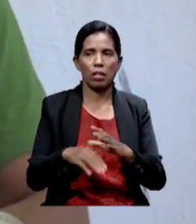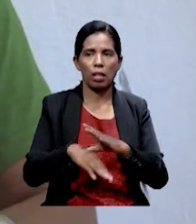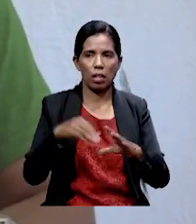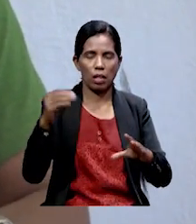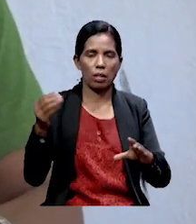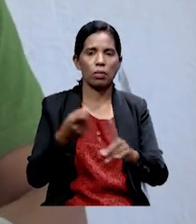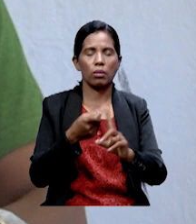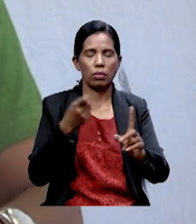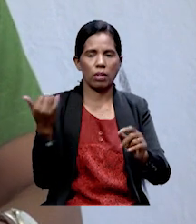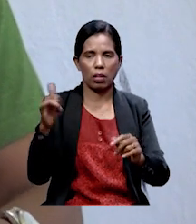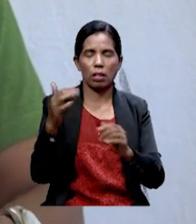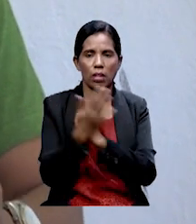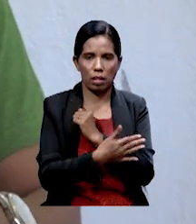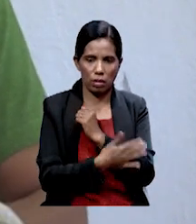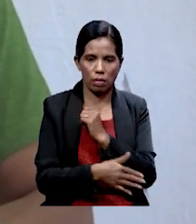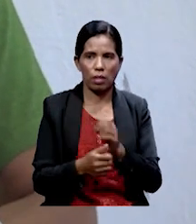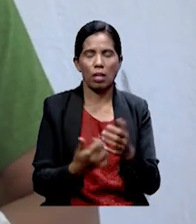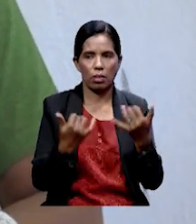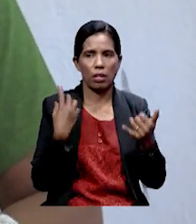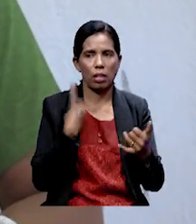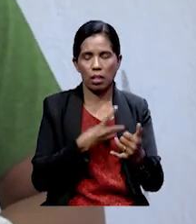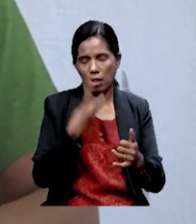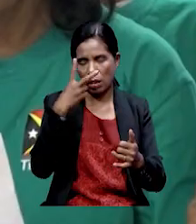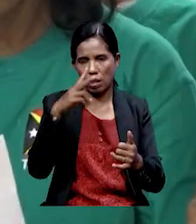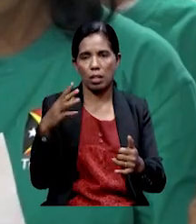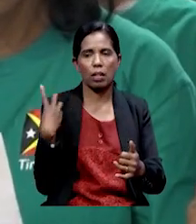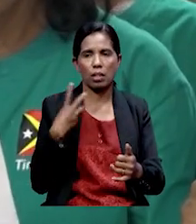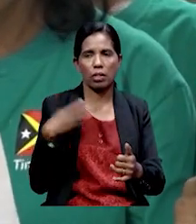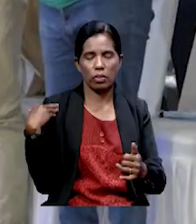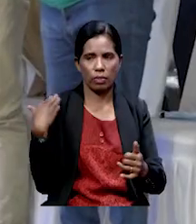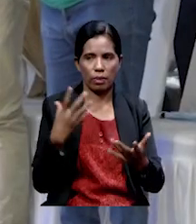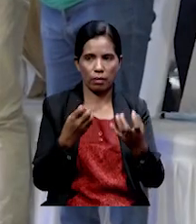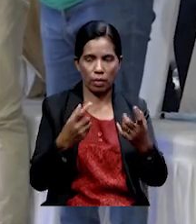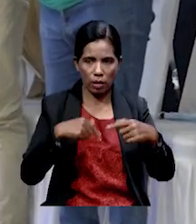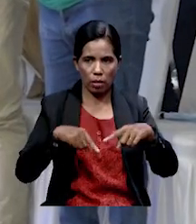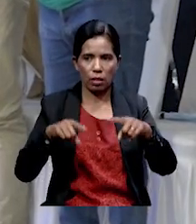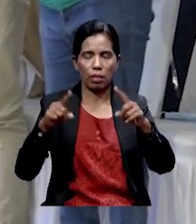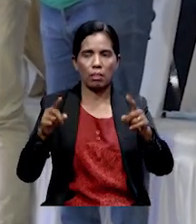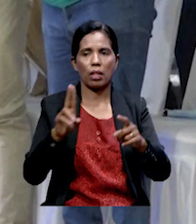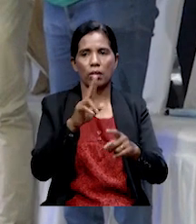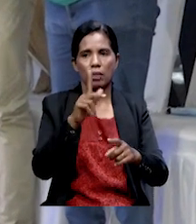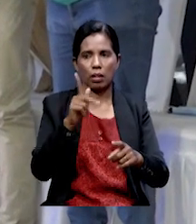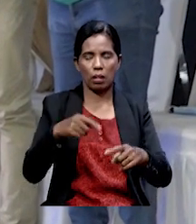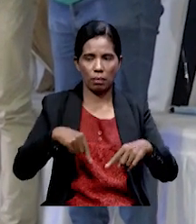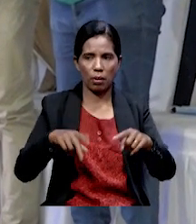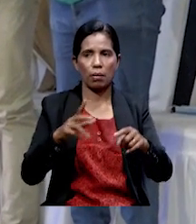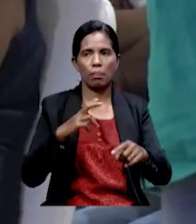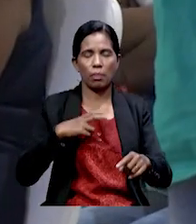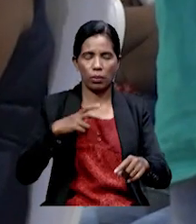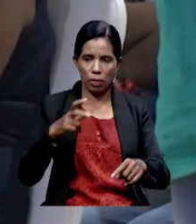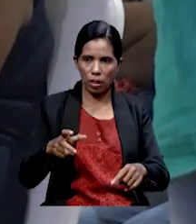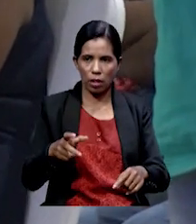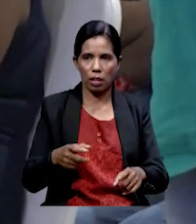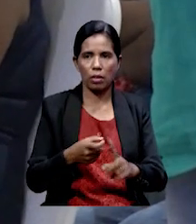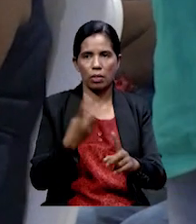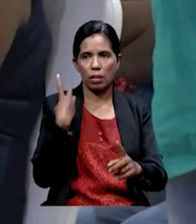las aí sirnrain agora e tarika ta kita ni jovens serne bara sira ba Inglaterra ba Portugal husi